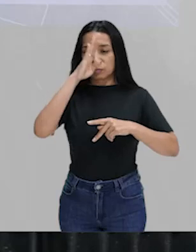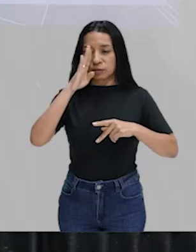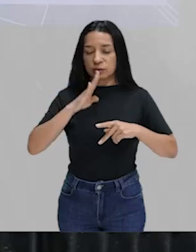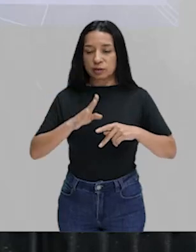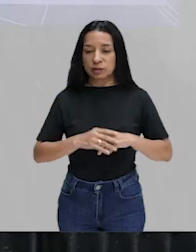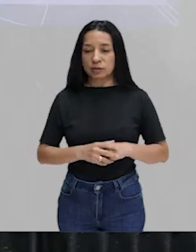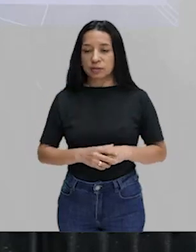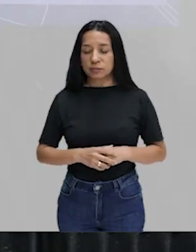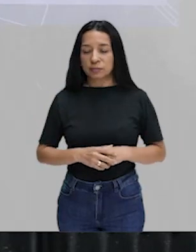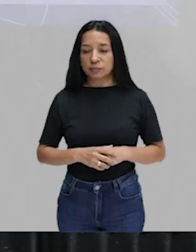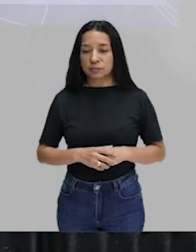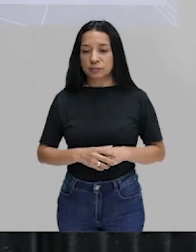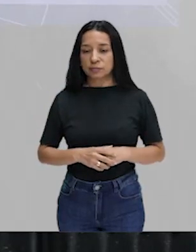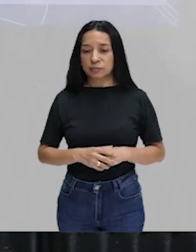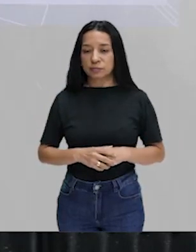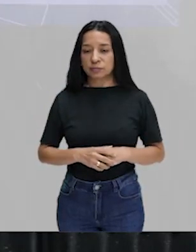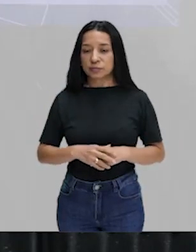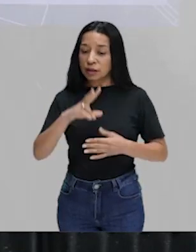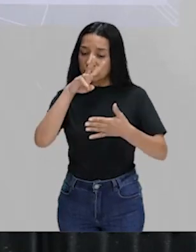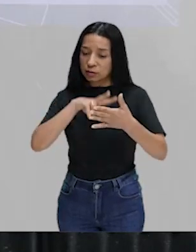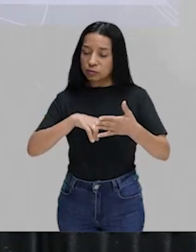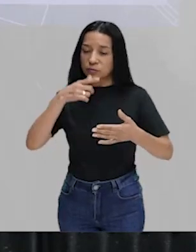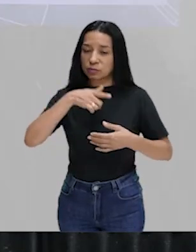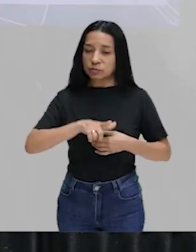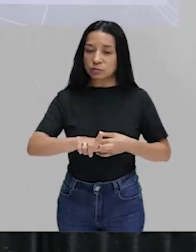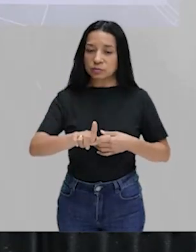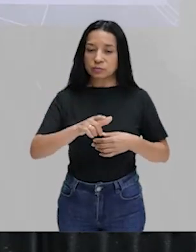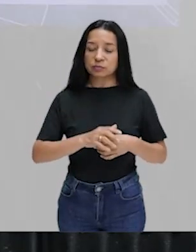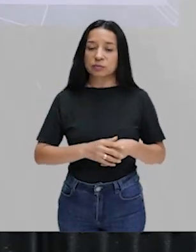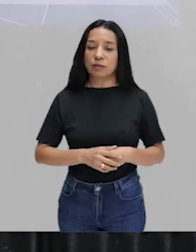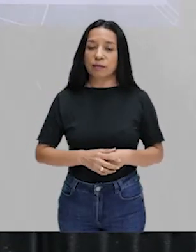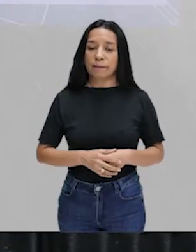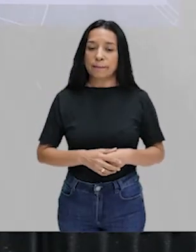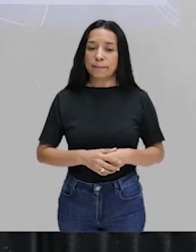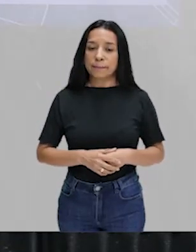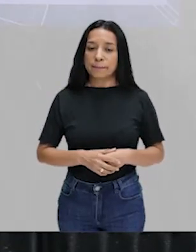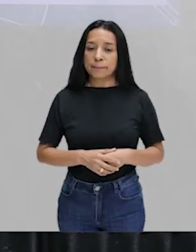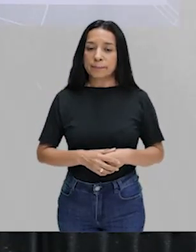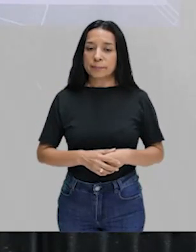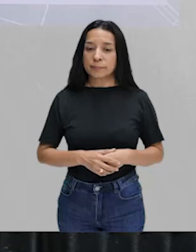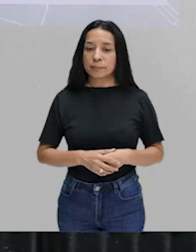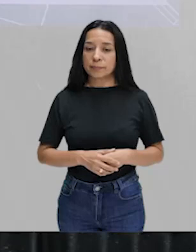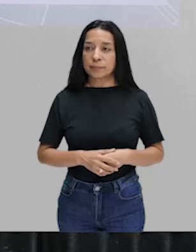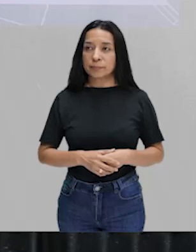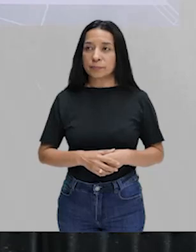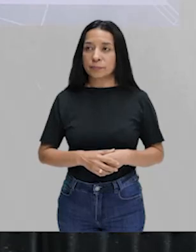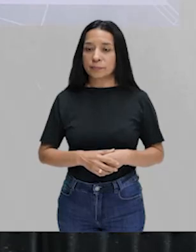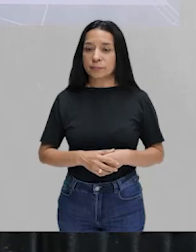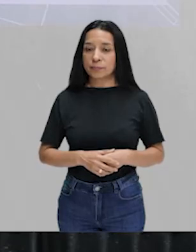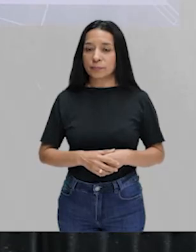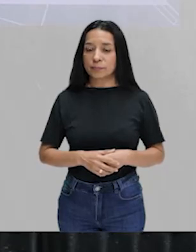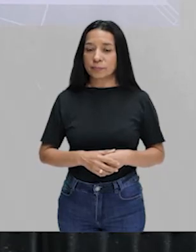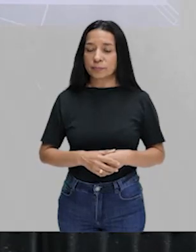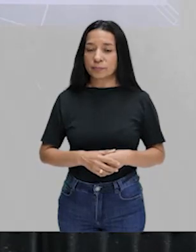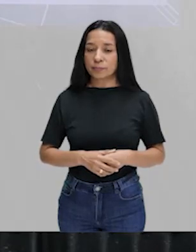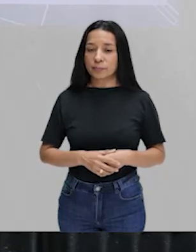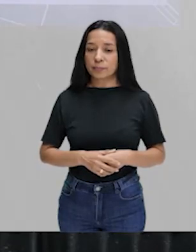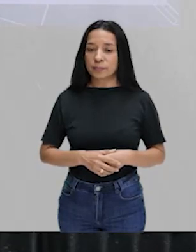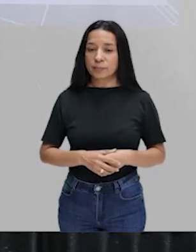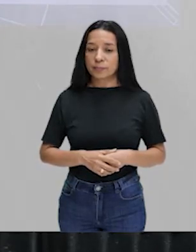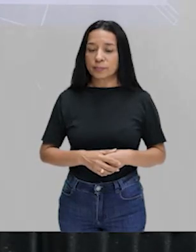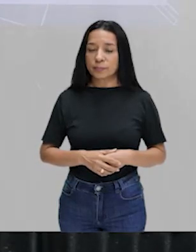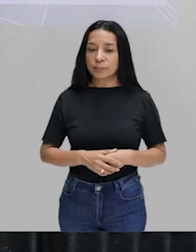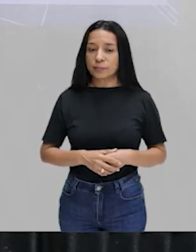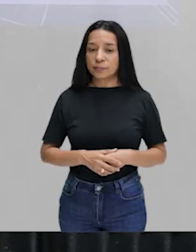e o bêbado trajando luto me lembrou Carlitos. A lua, tal qual a dona de um